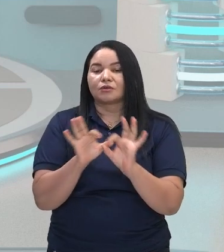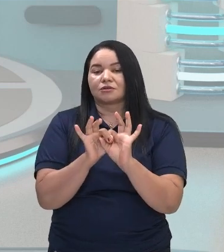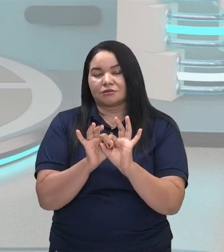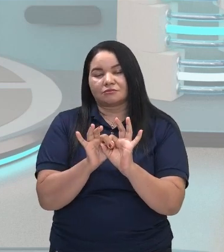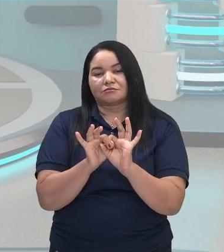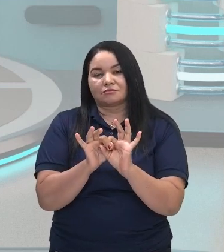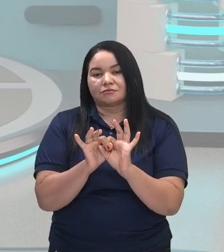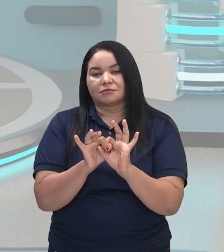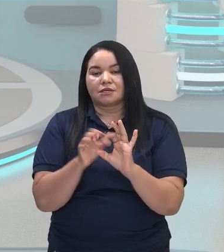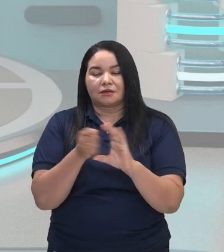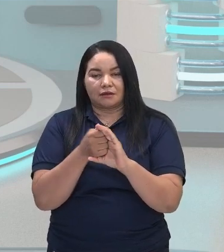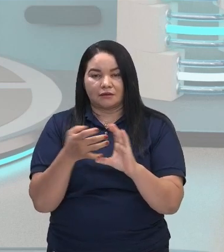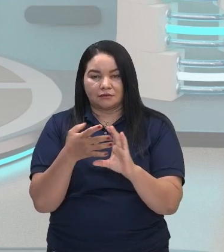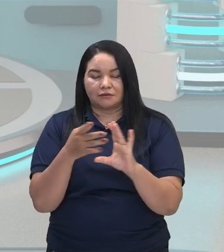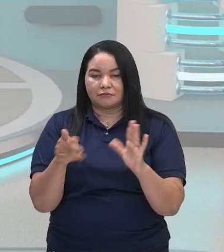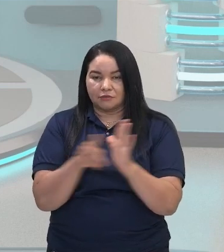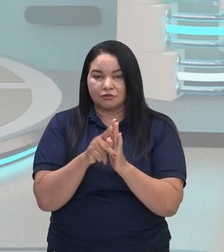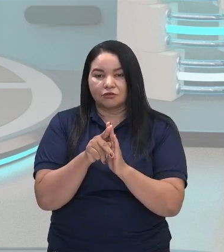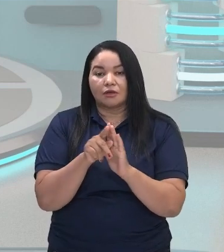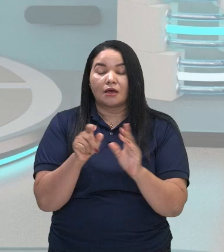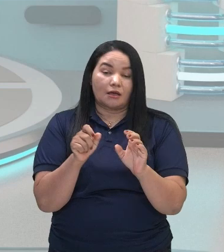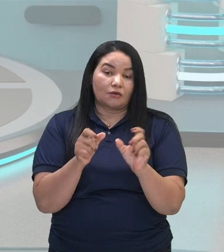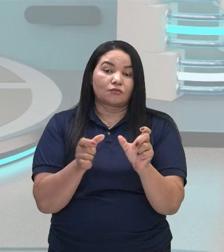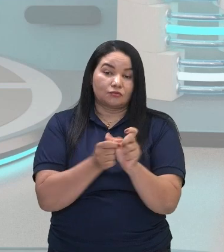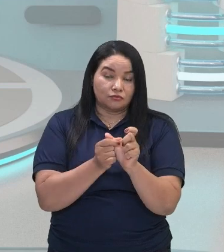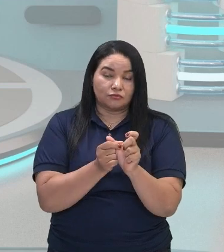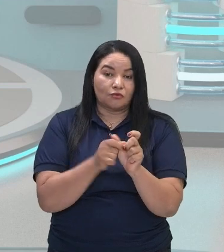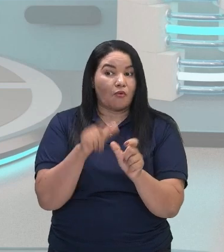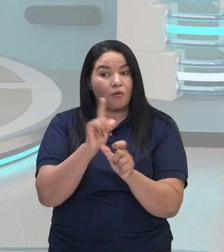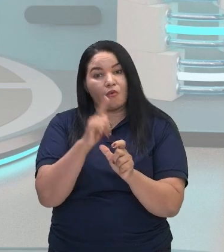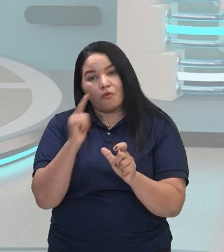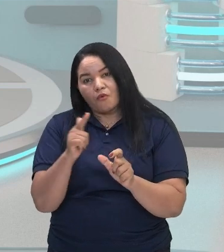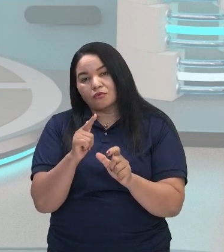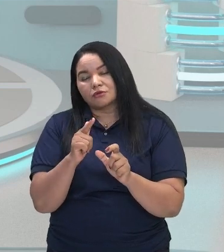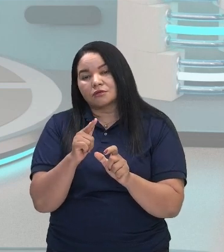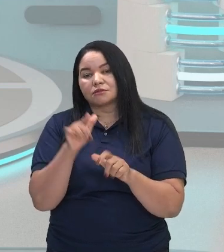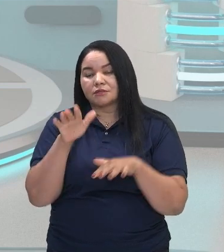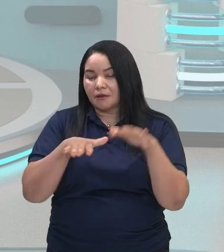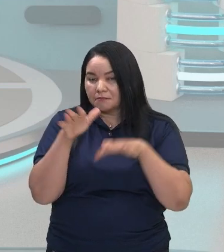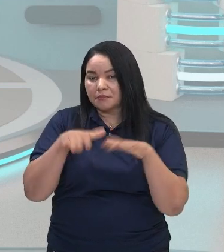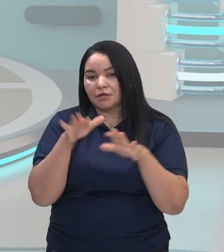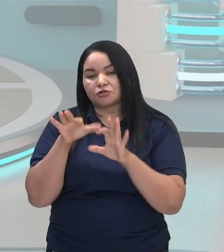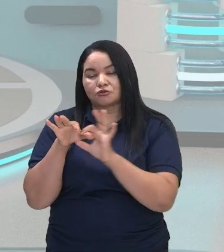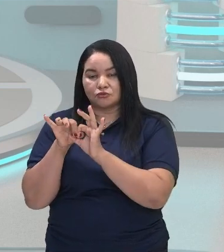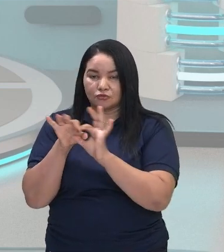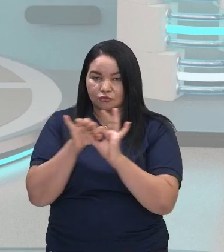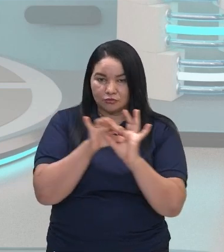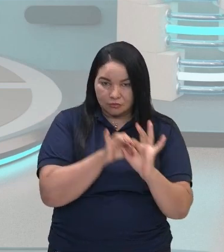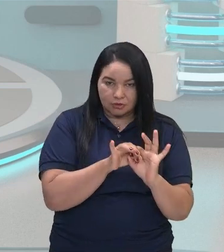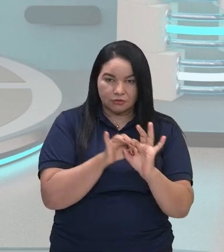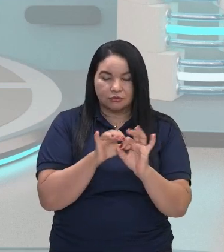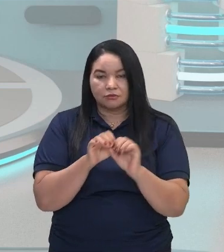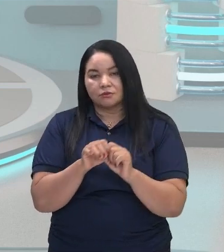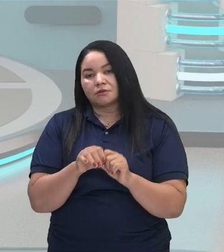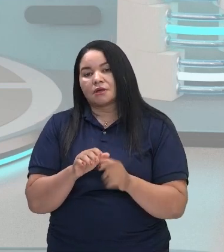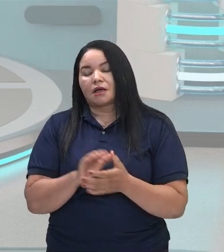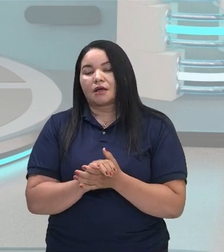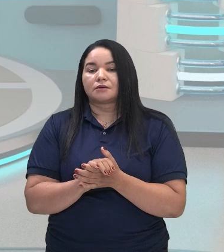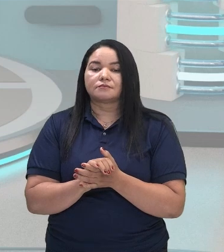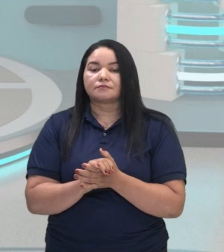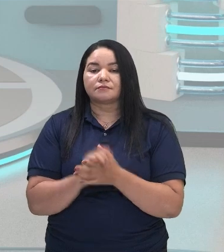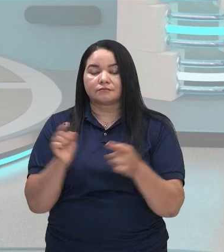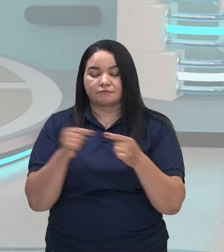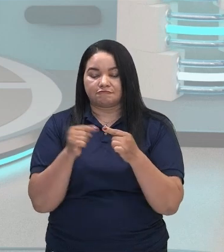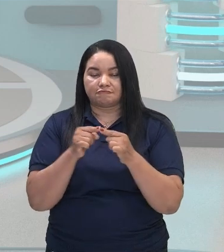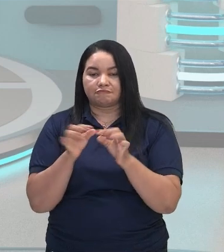característica, é o caso das conjunções, tá? Mas outras, a depender da situação, entram ali como linking word, muito